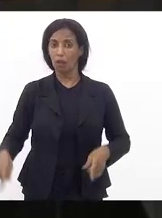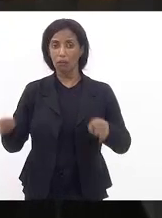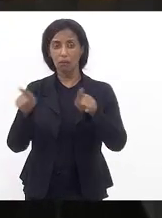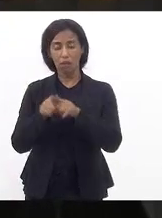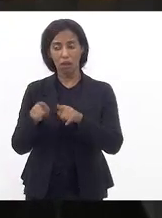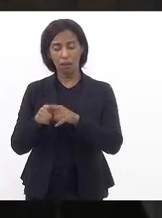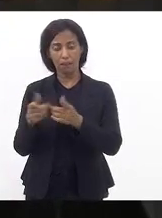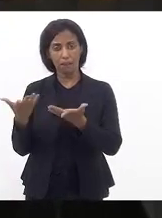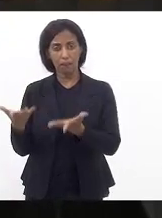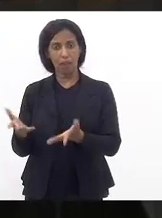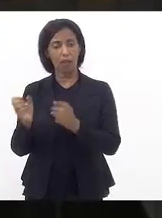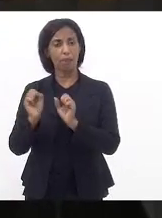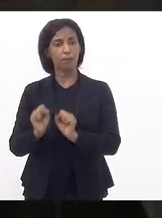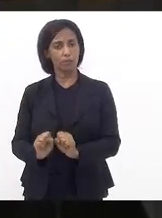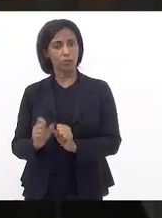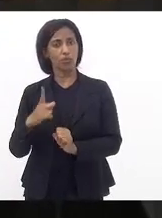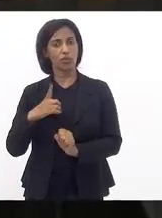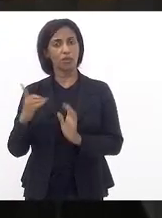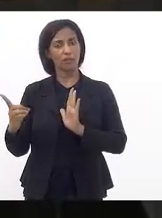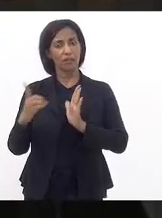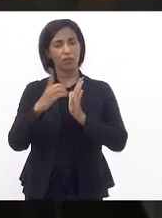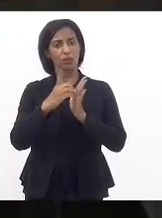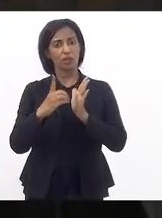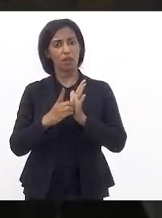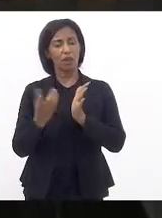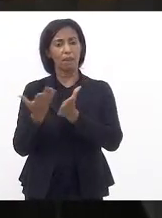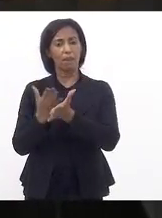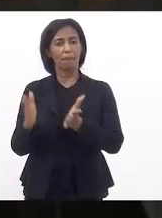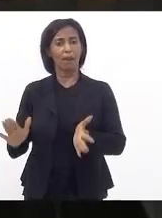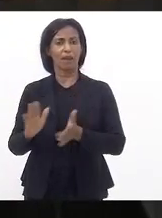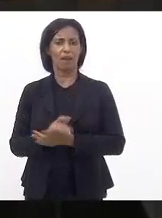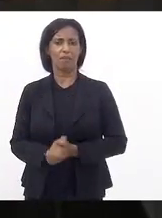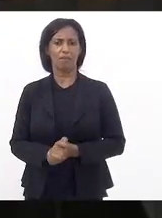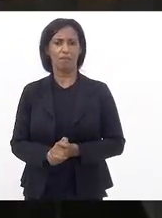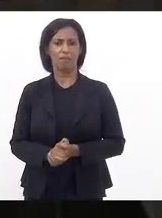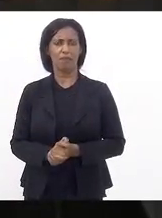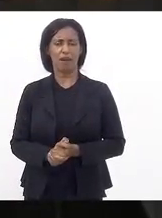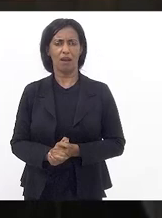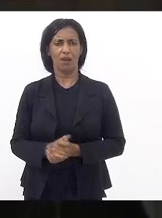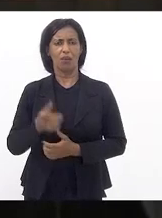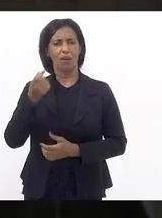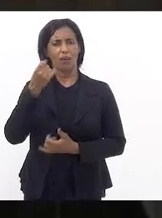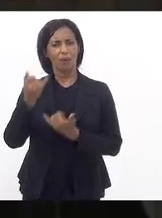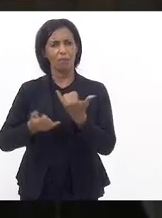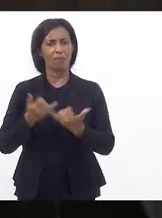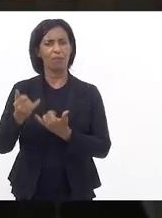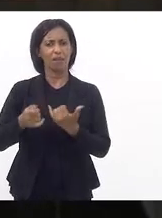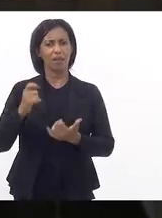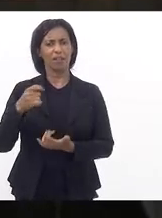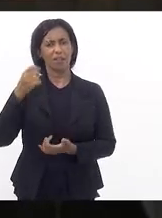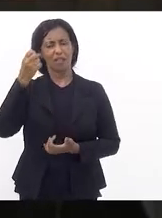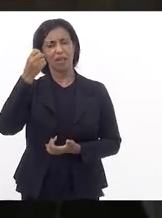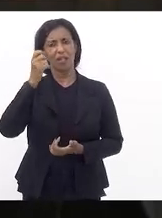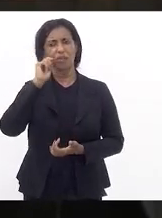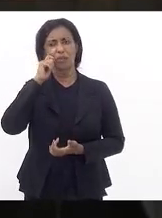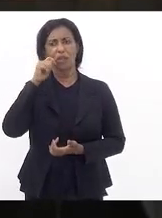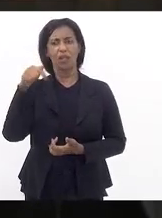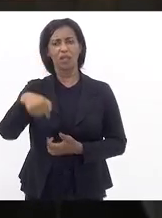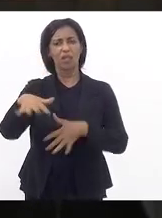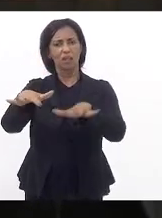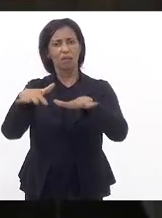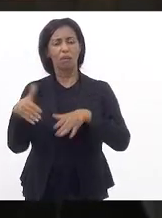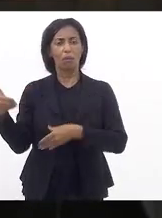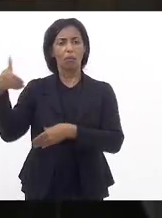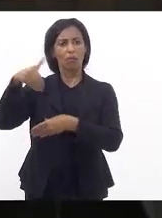também poderia ter feito um decreto para acabar com a Gracinha do prefeito Eduardo Paes e trazer para o plenário